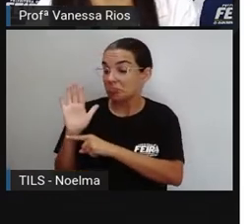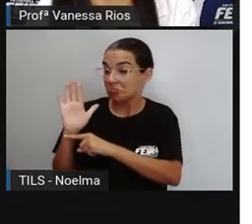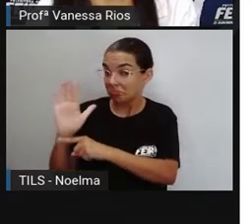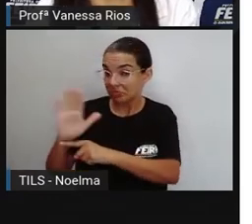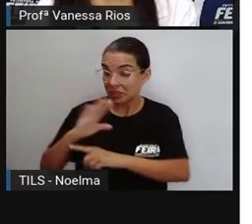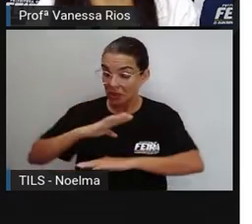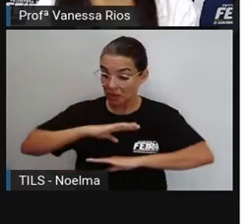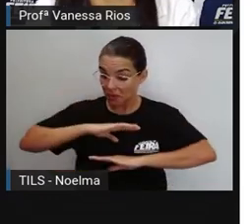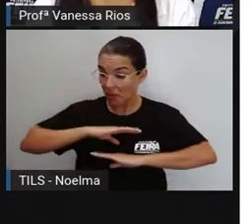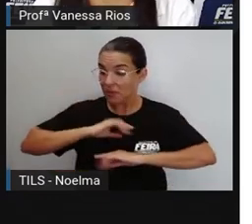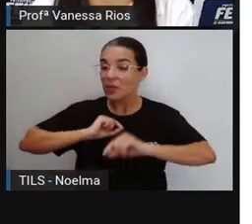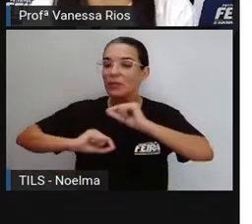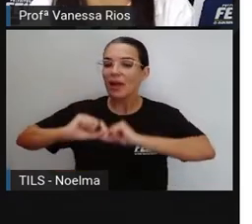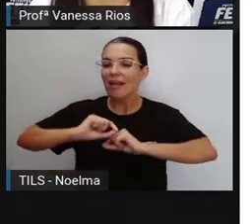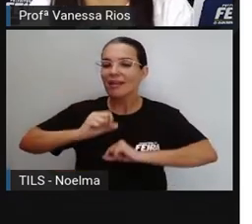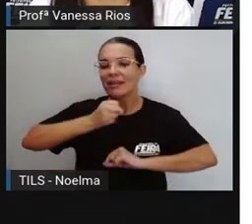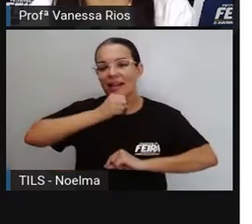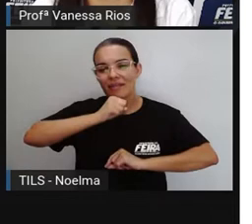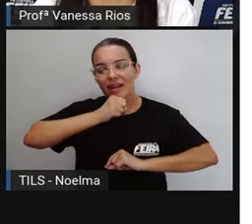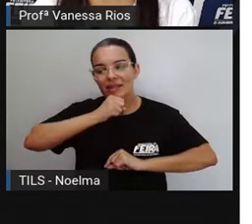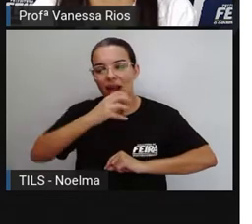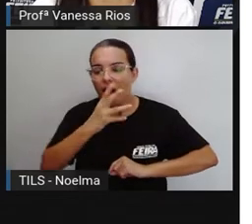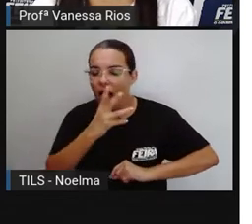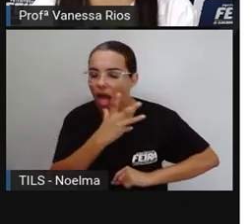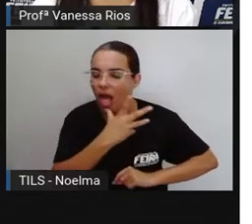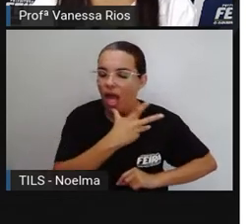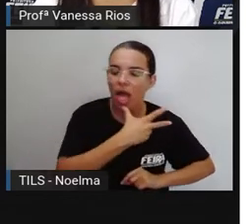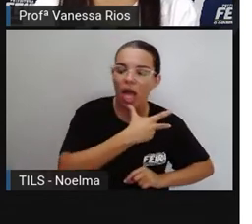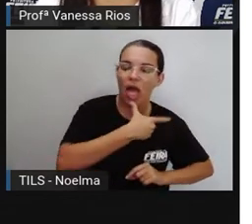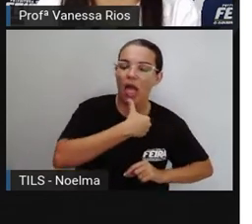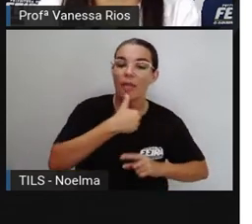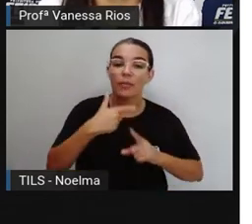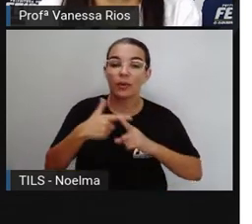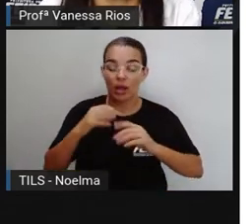ele envelheça mais lentamente, as células elas